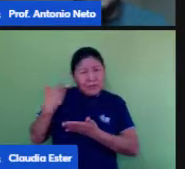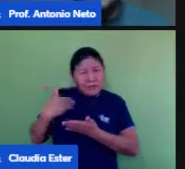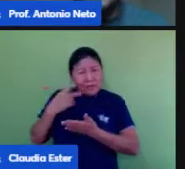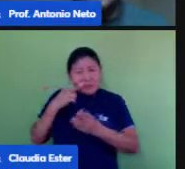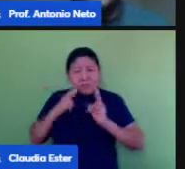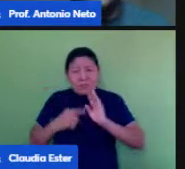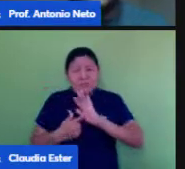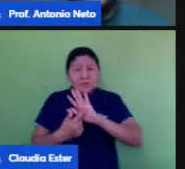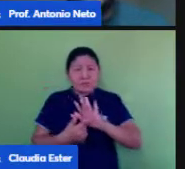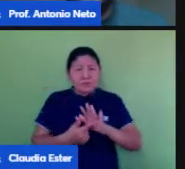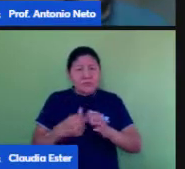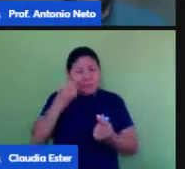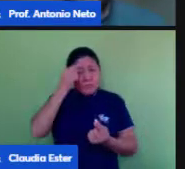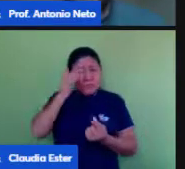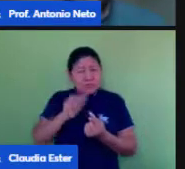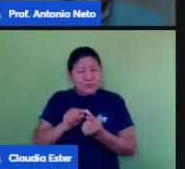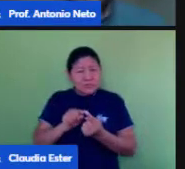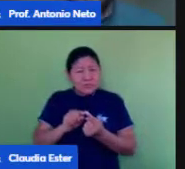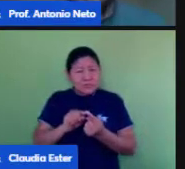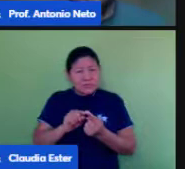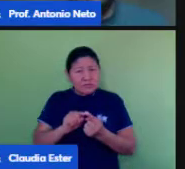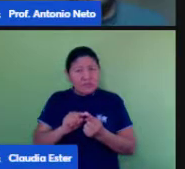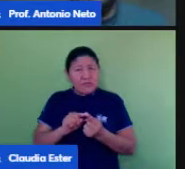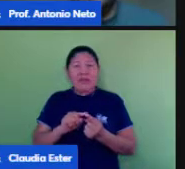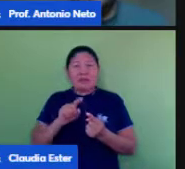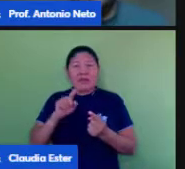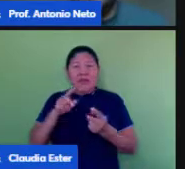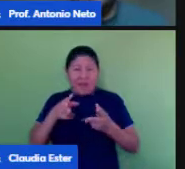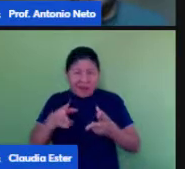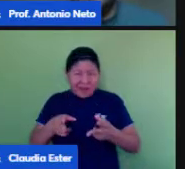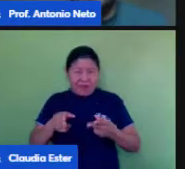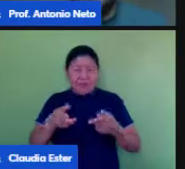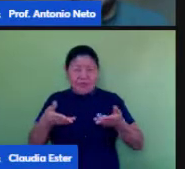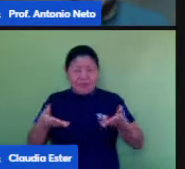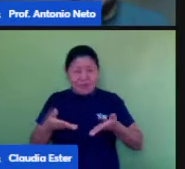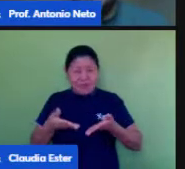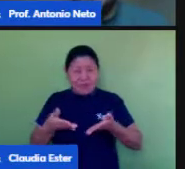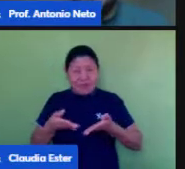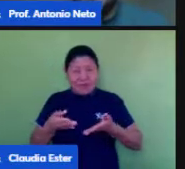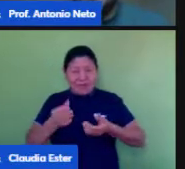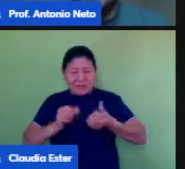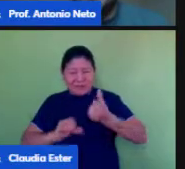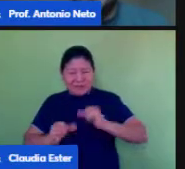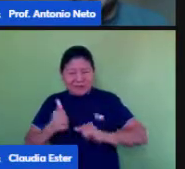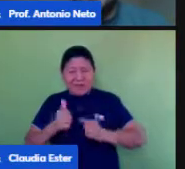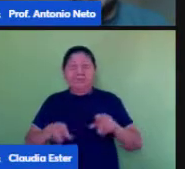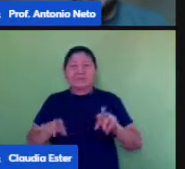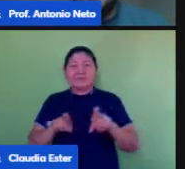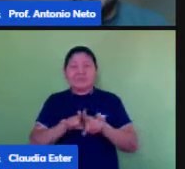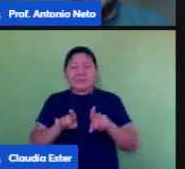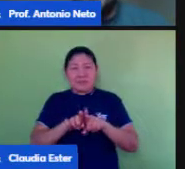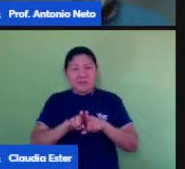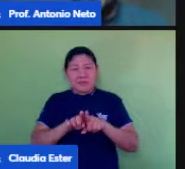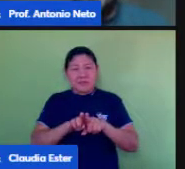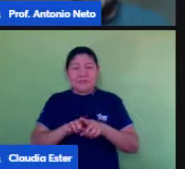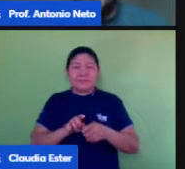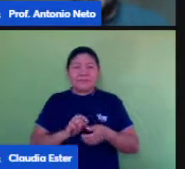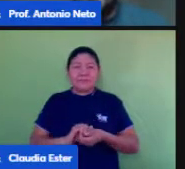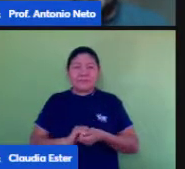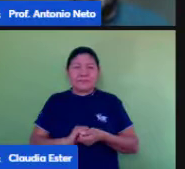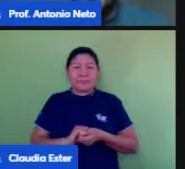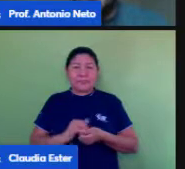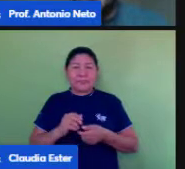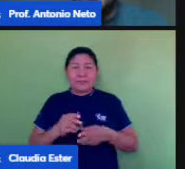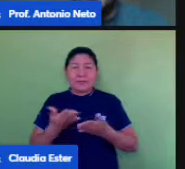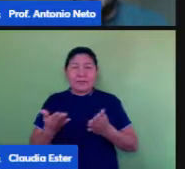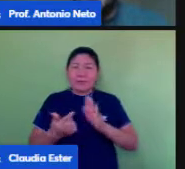alguns objetivos, esses mesmos objetivos estão sendo trazidos agora como avaliação. E aqui a